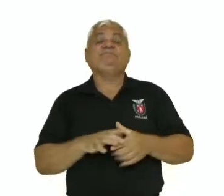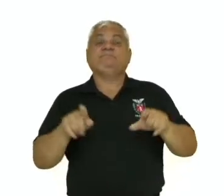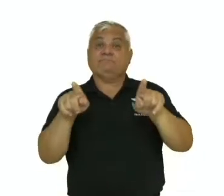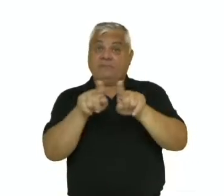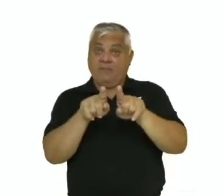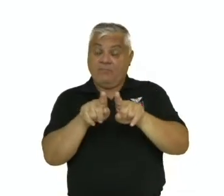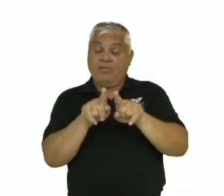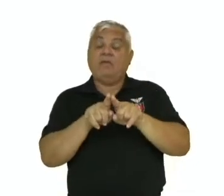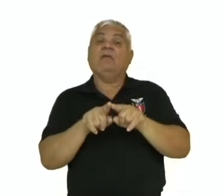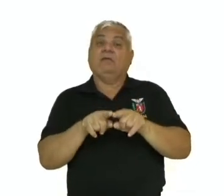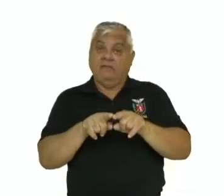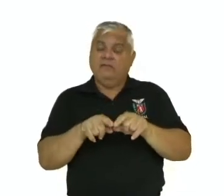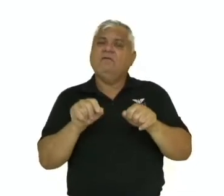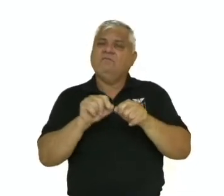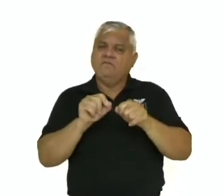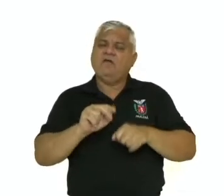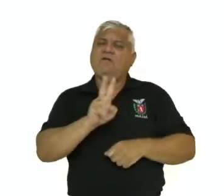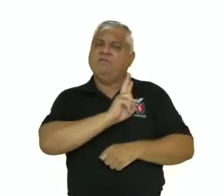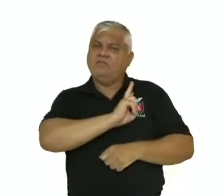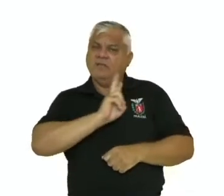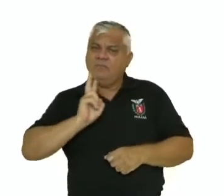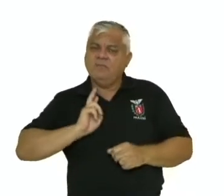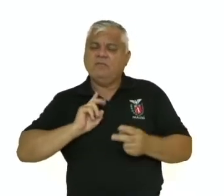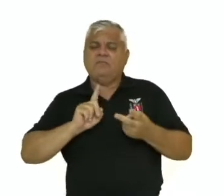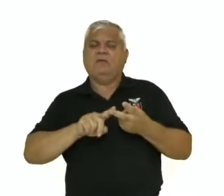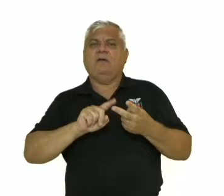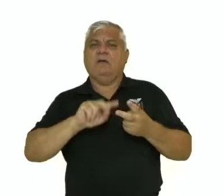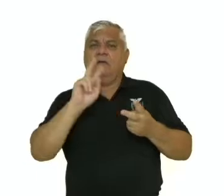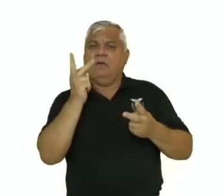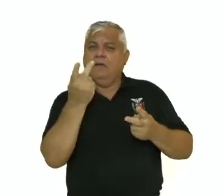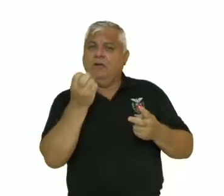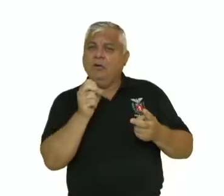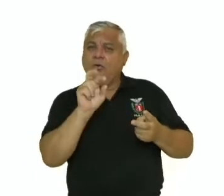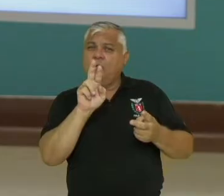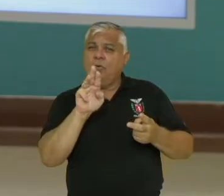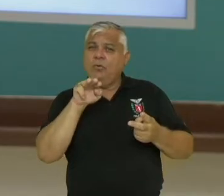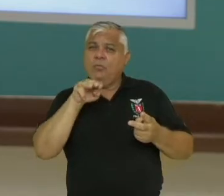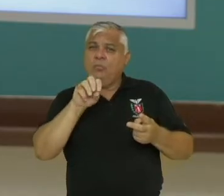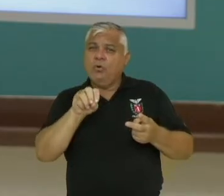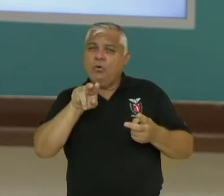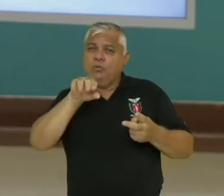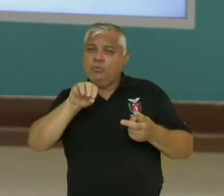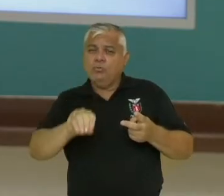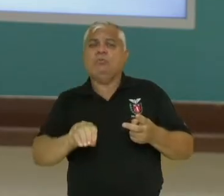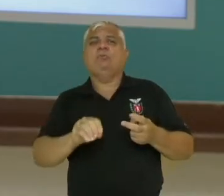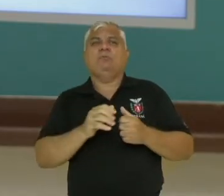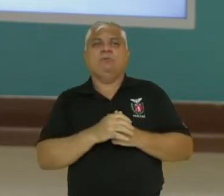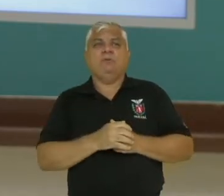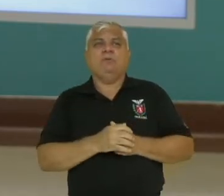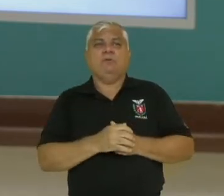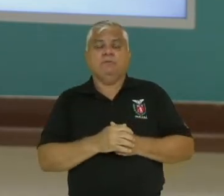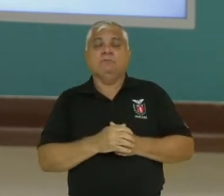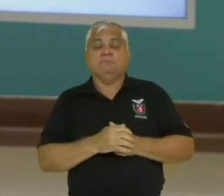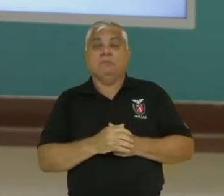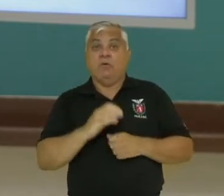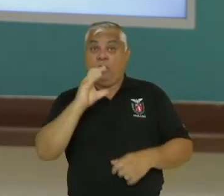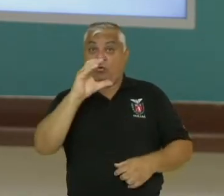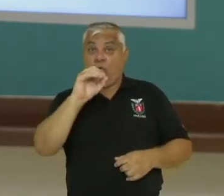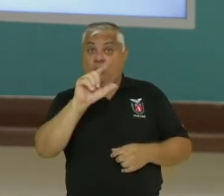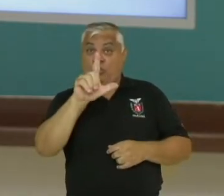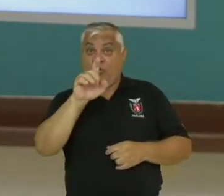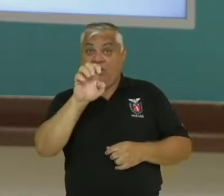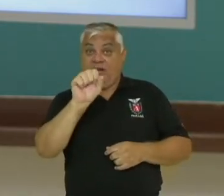à produção de algumas vitaminas e de alguns hormônios. Veja a importância dos lipídios. Por exemplo, o colesterol, ele